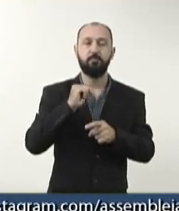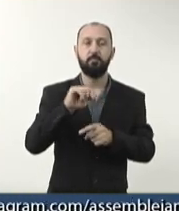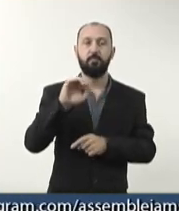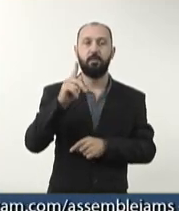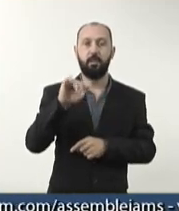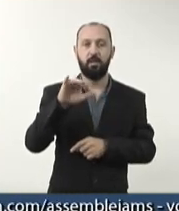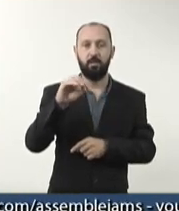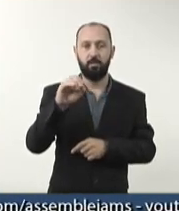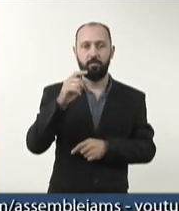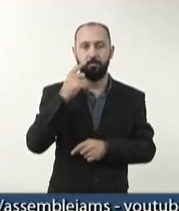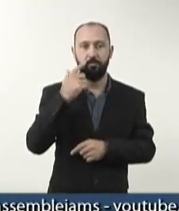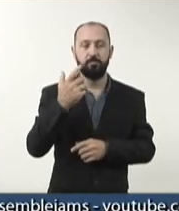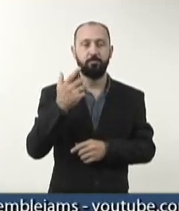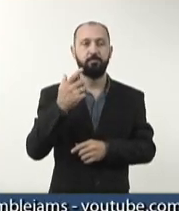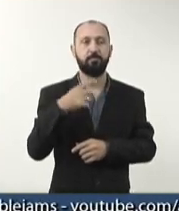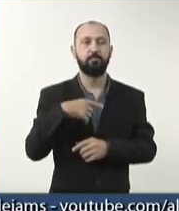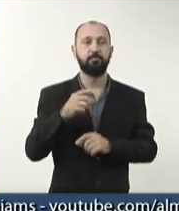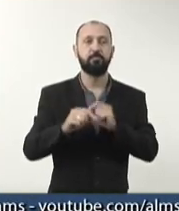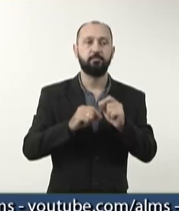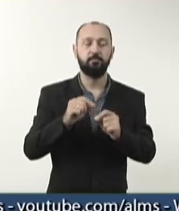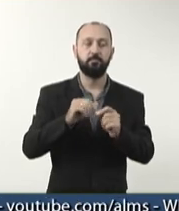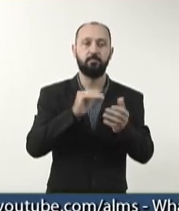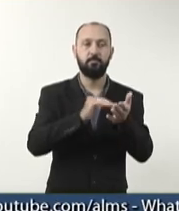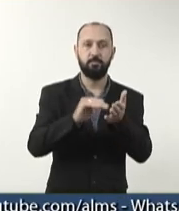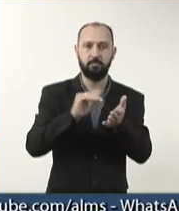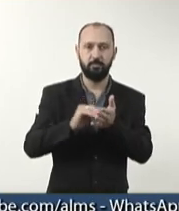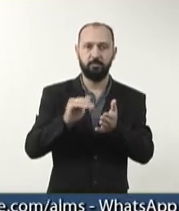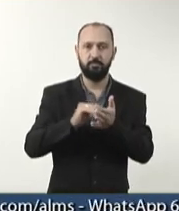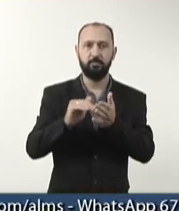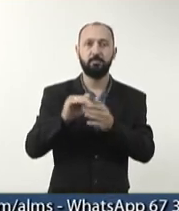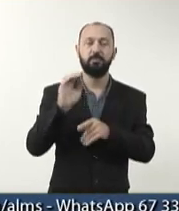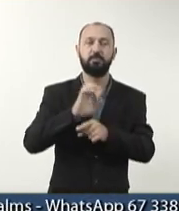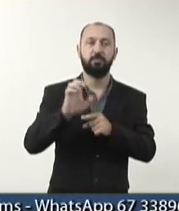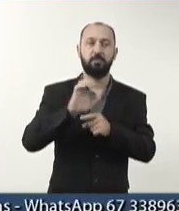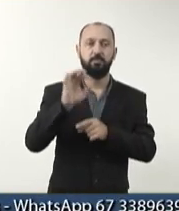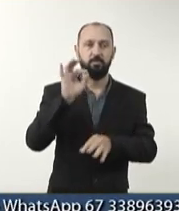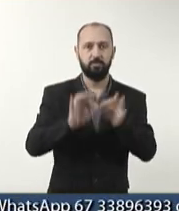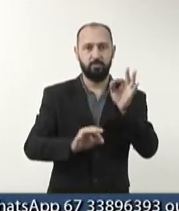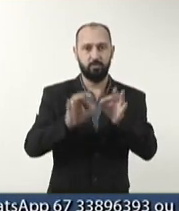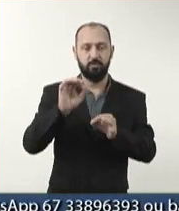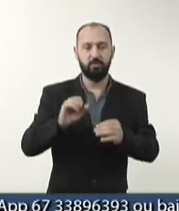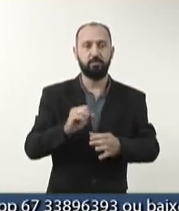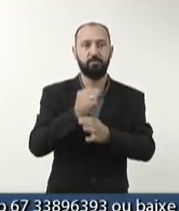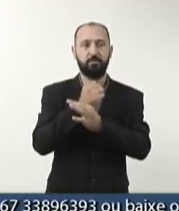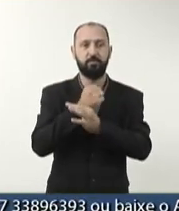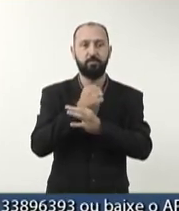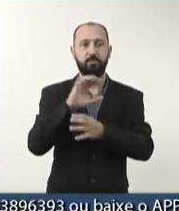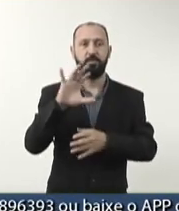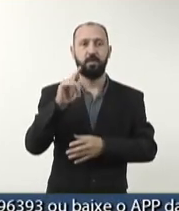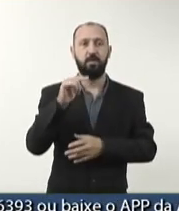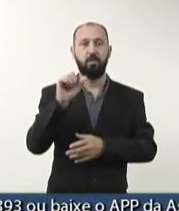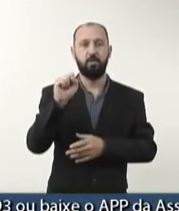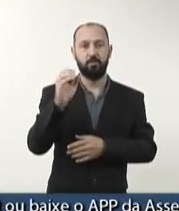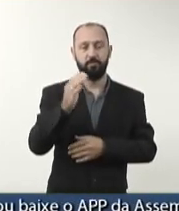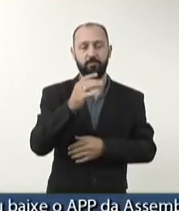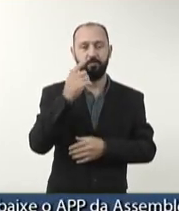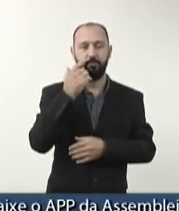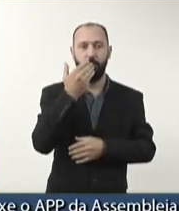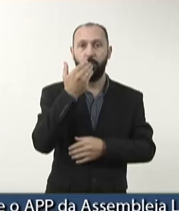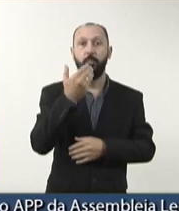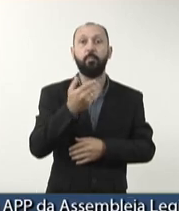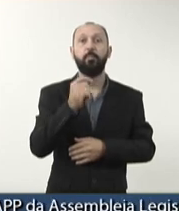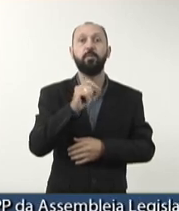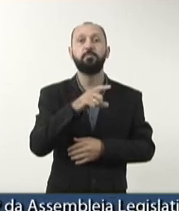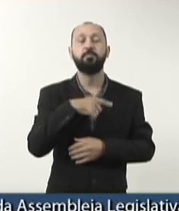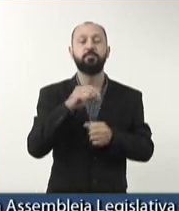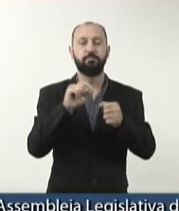Hélio Pelufo, e ao excelentíssimo secretário de Estado de Justiça e Segurança Pública, senhor Carlos Videira,